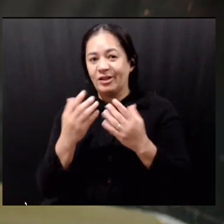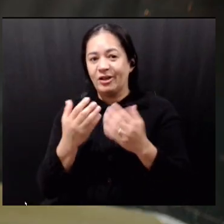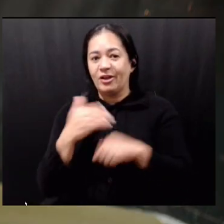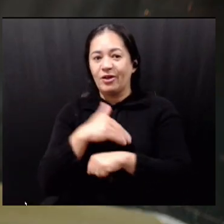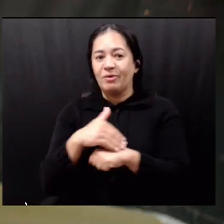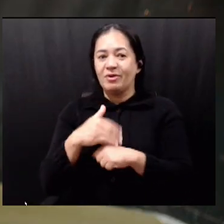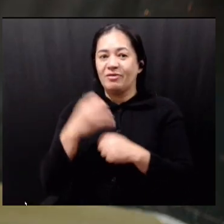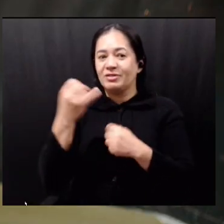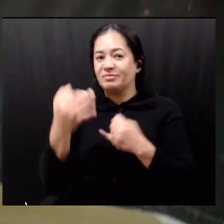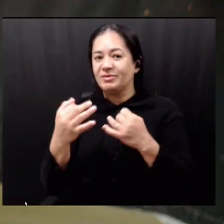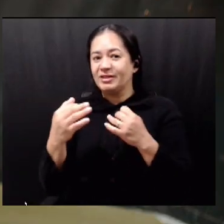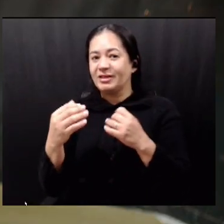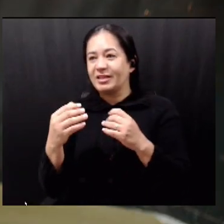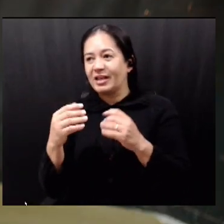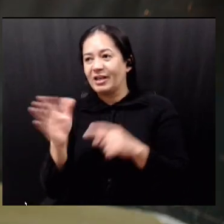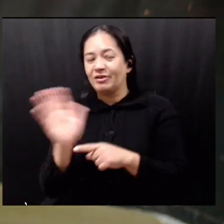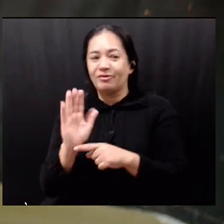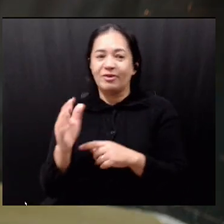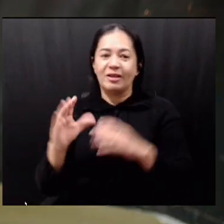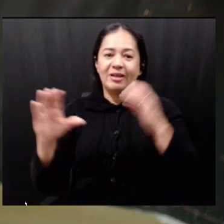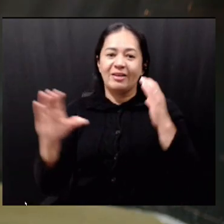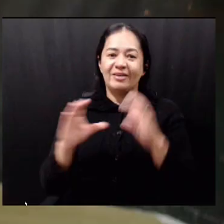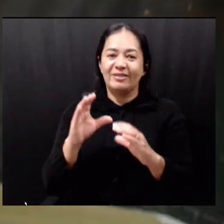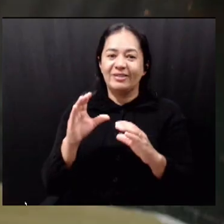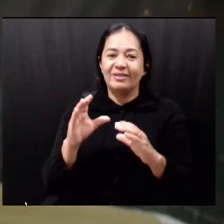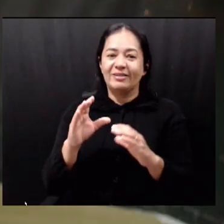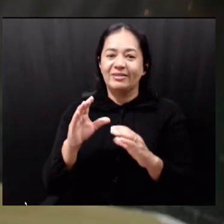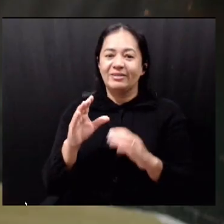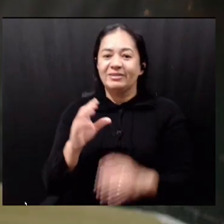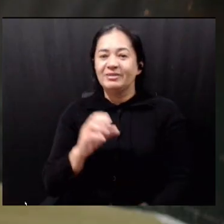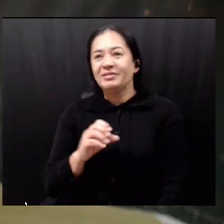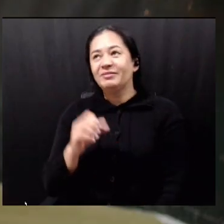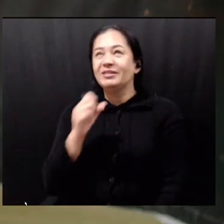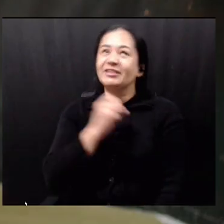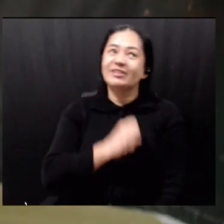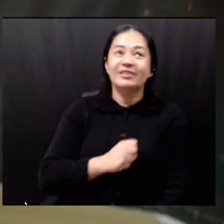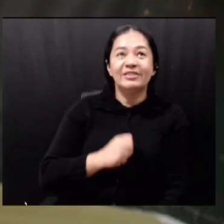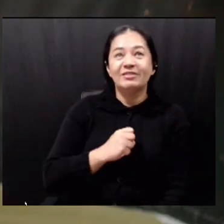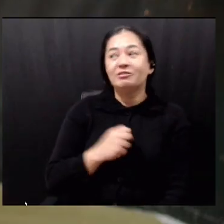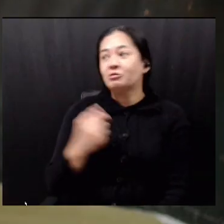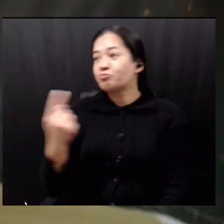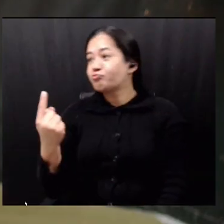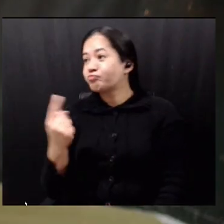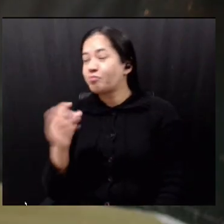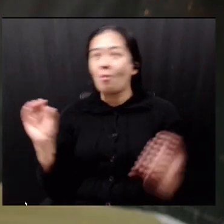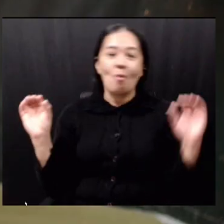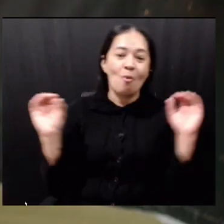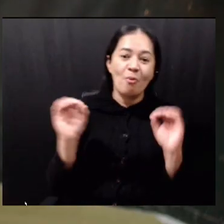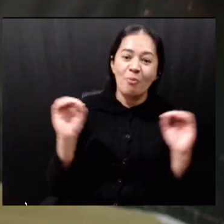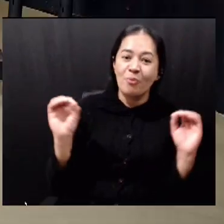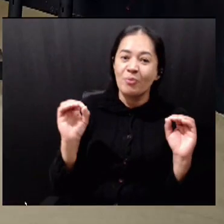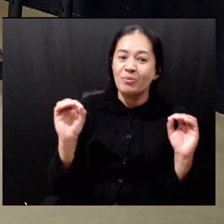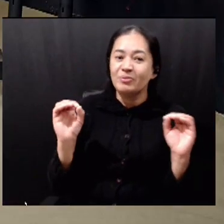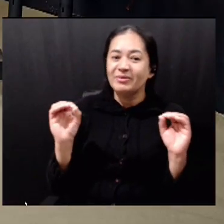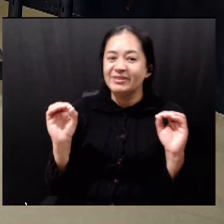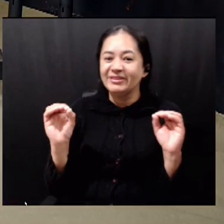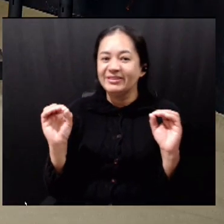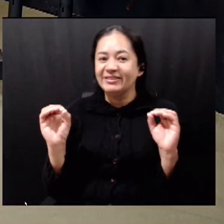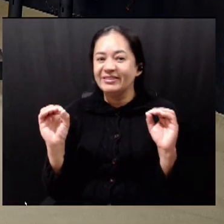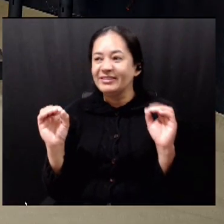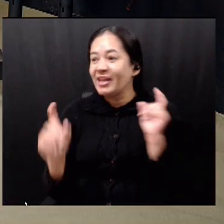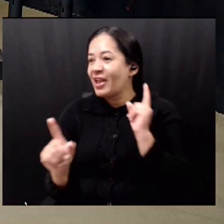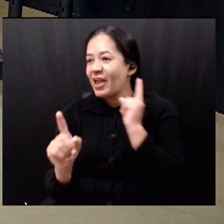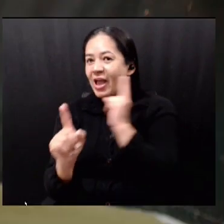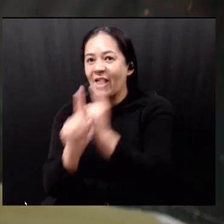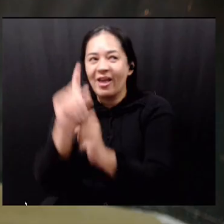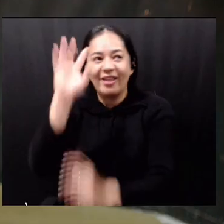começa a cantar igual, mas que solidão, ninguém aqui ao lado achou a solução, né? Então